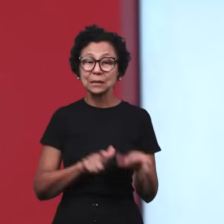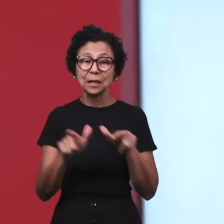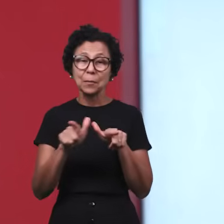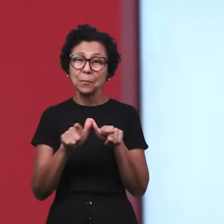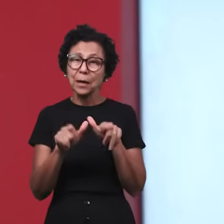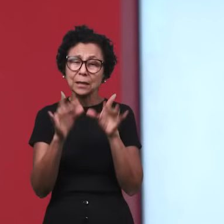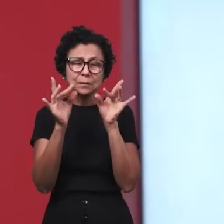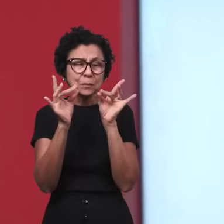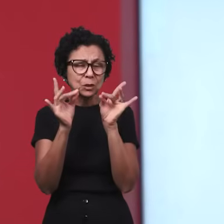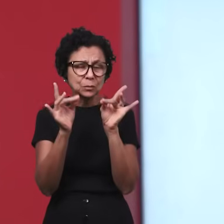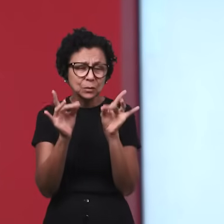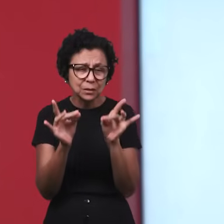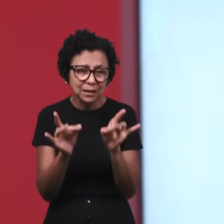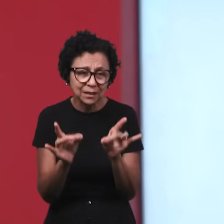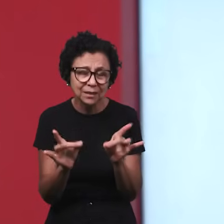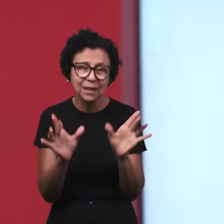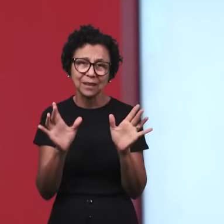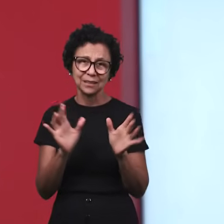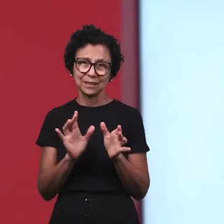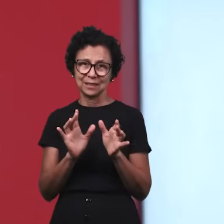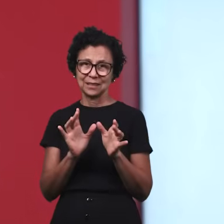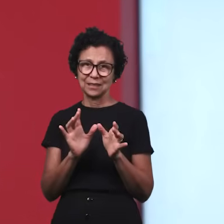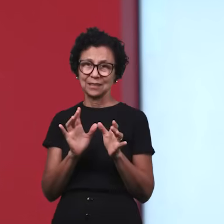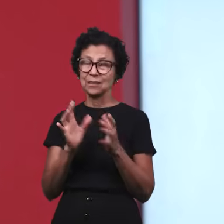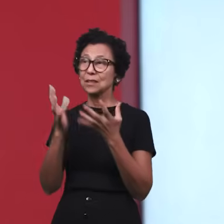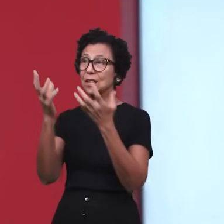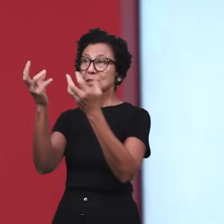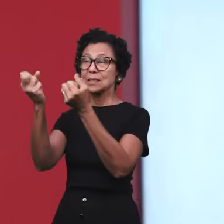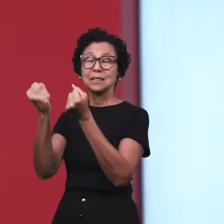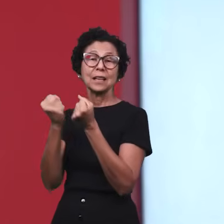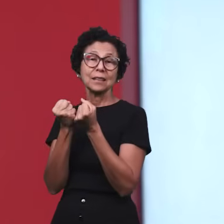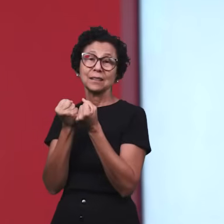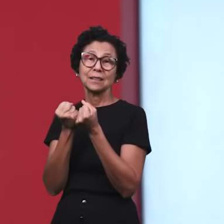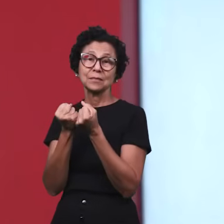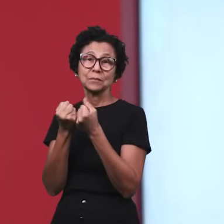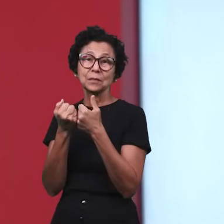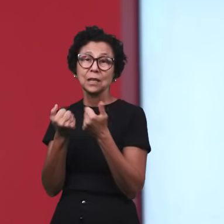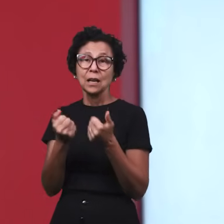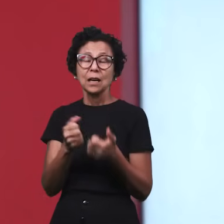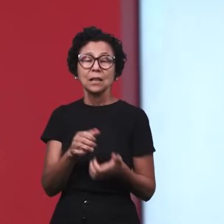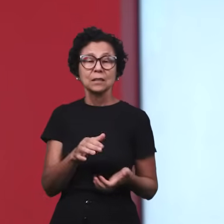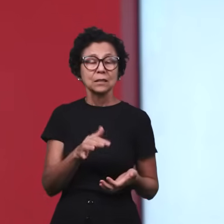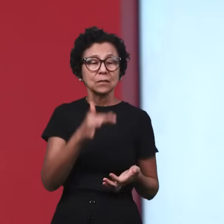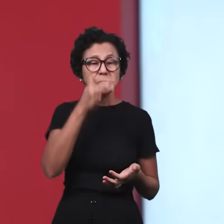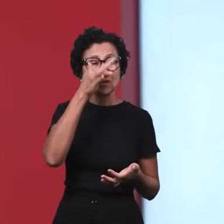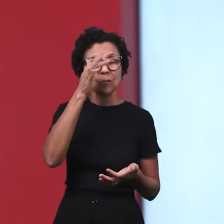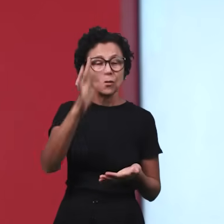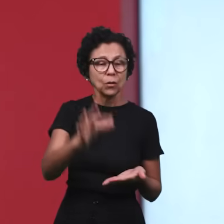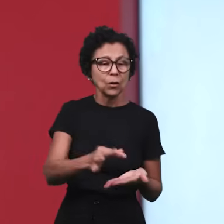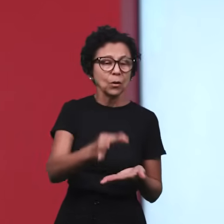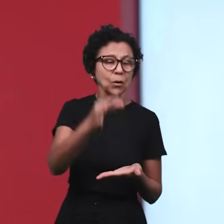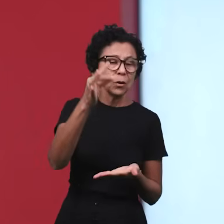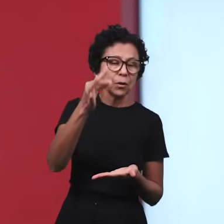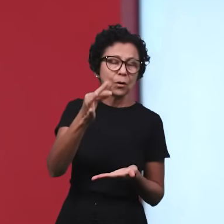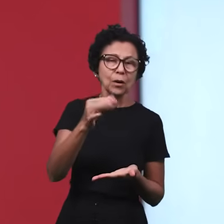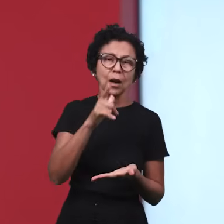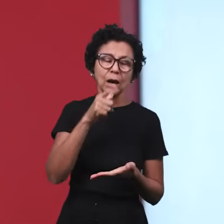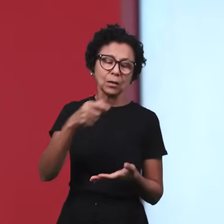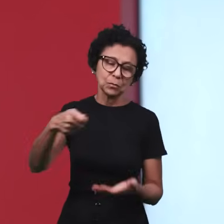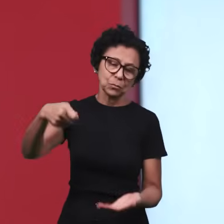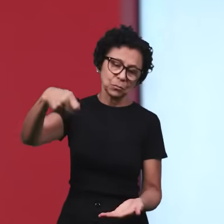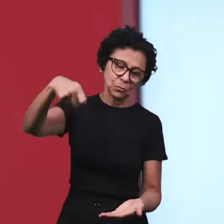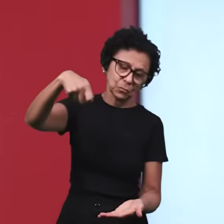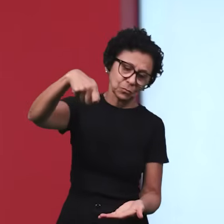nas mínimas coisas o Senhor recebe a nossa oferta. Às vezes é a flor do jardim que a gente tira um tempo ali para